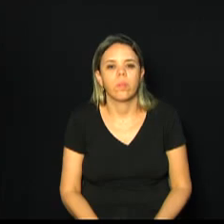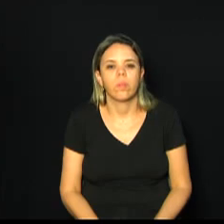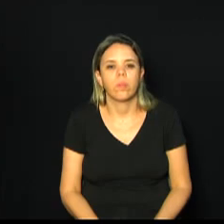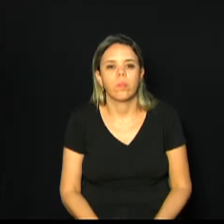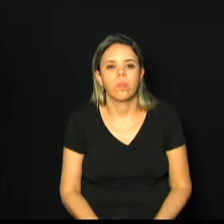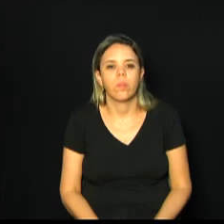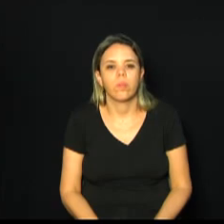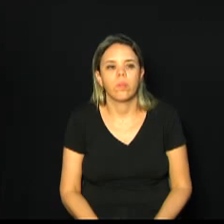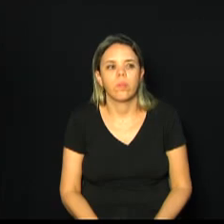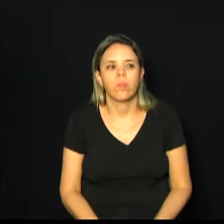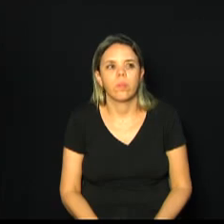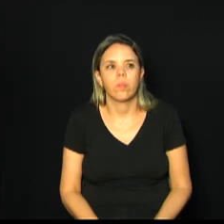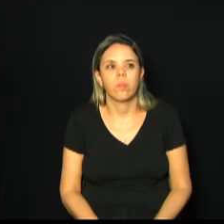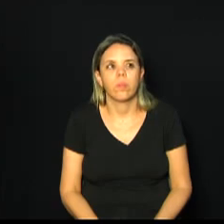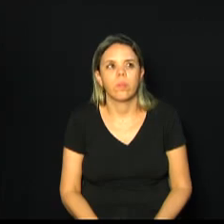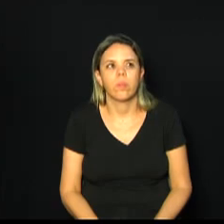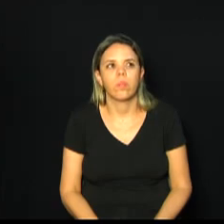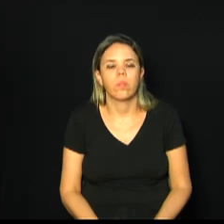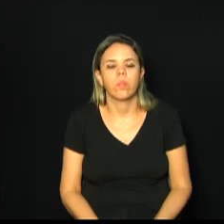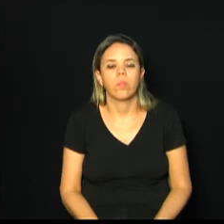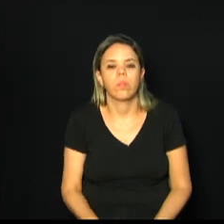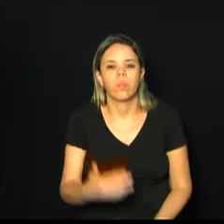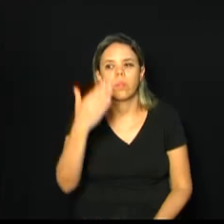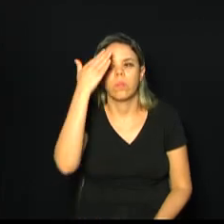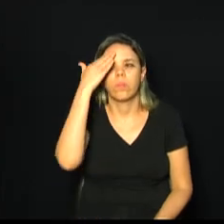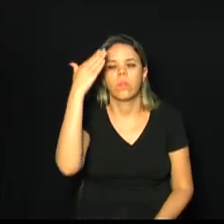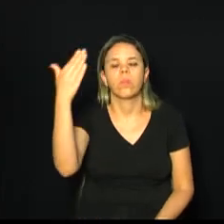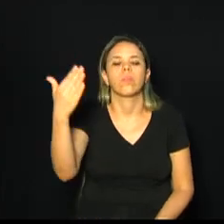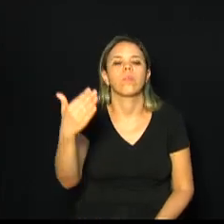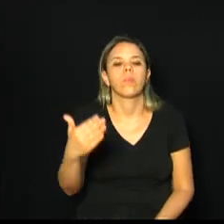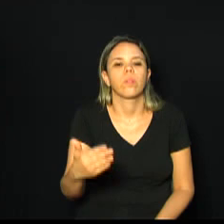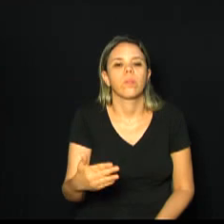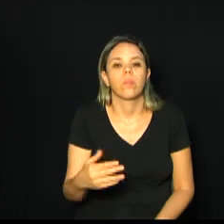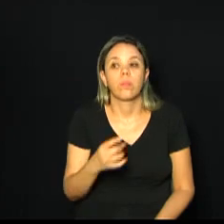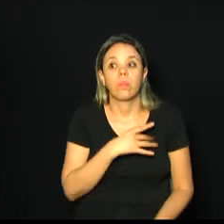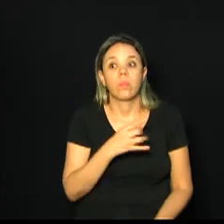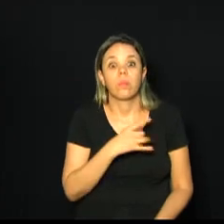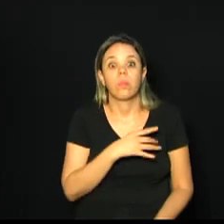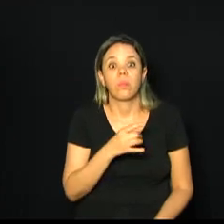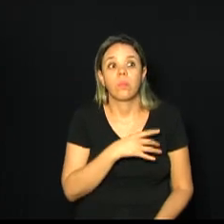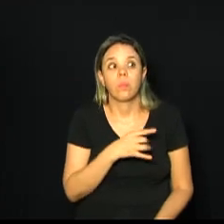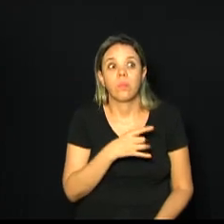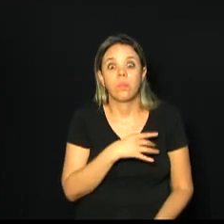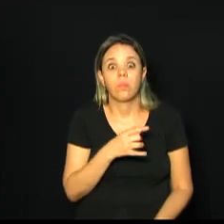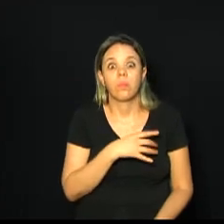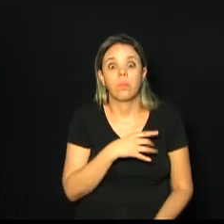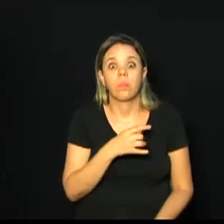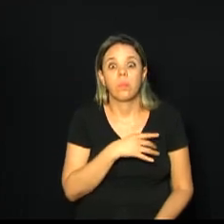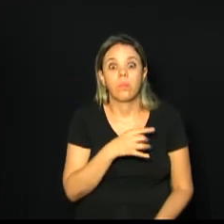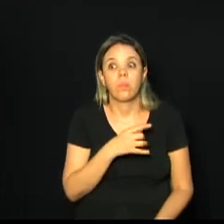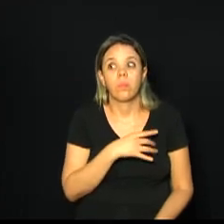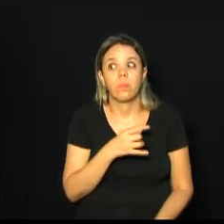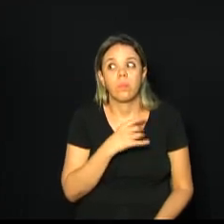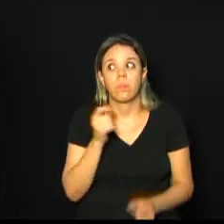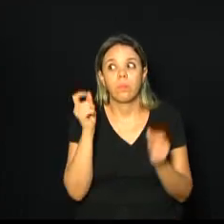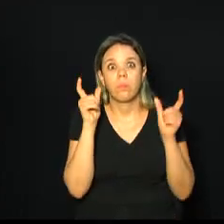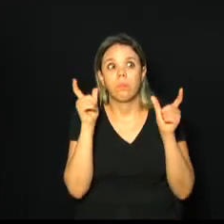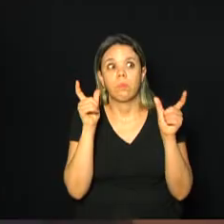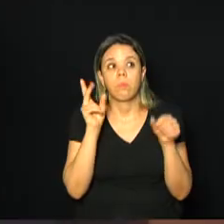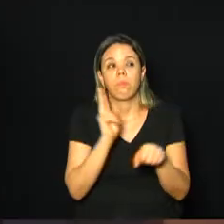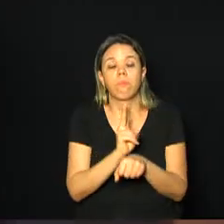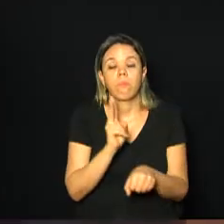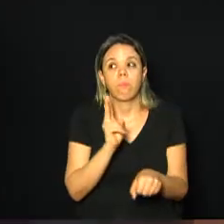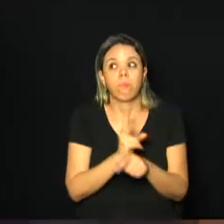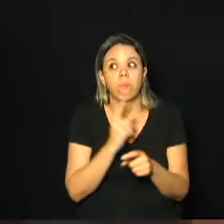parte. Regis, obrigado. Você me deixou meio com medo, hein? Preciso sair daqui protegido.